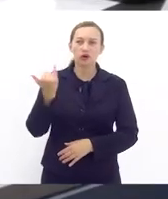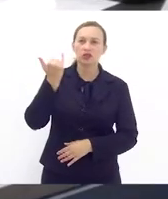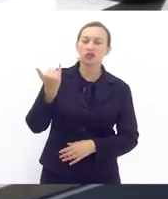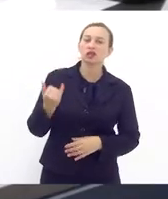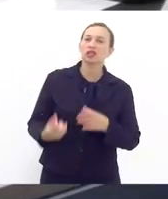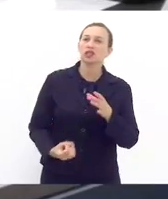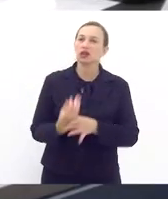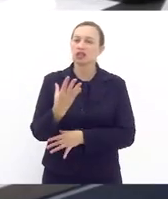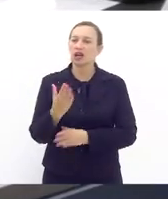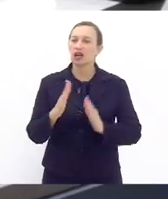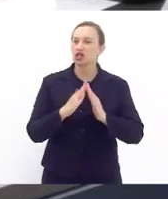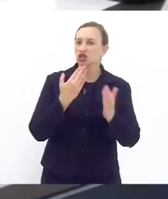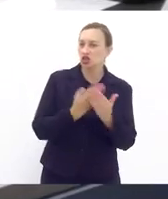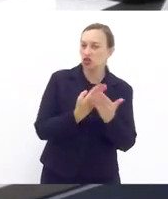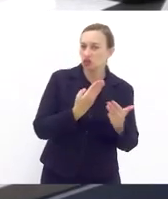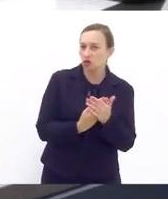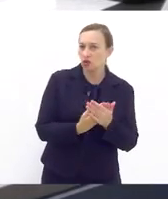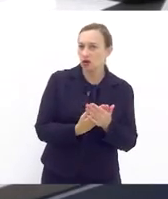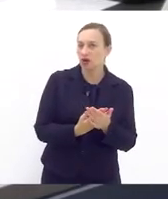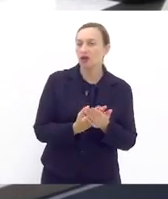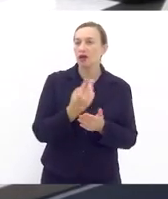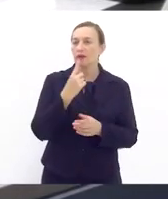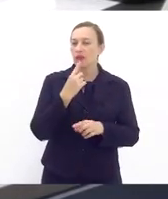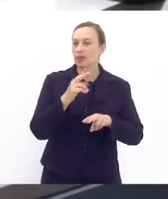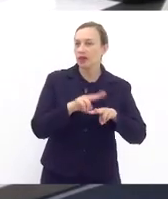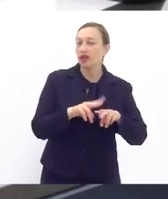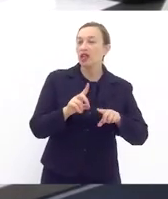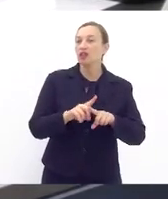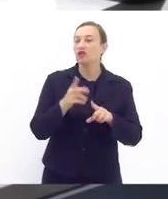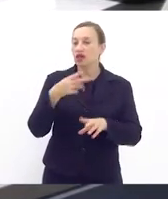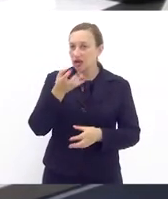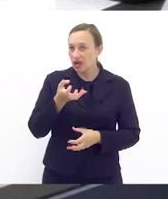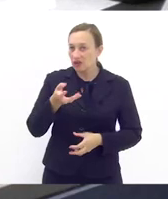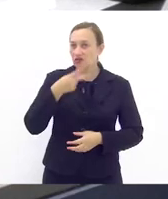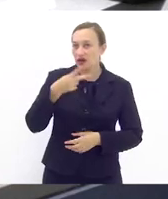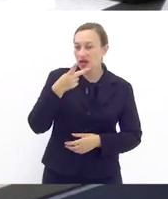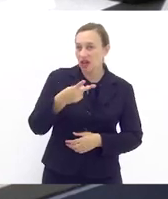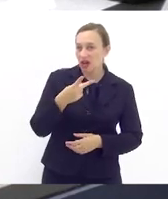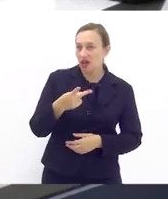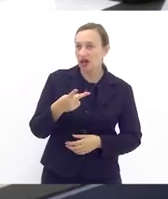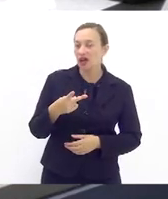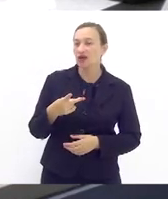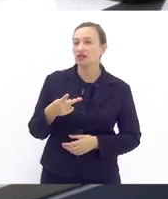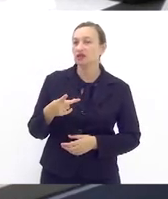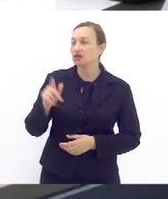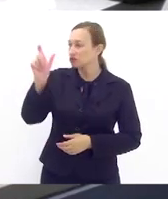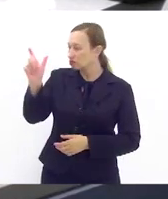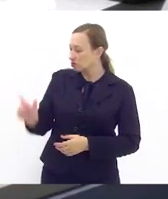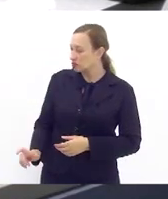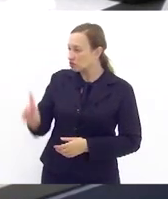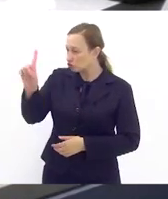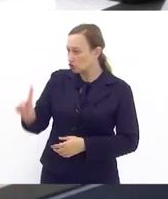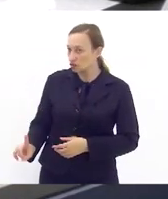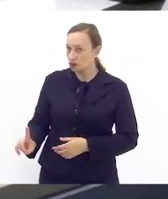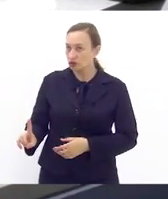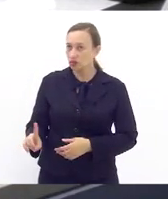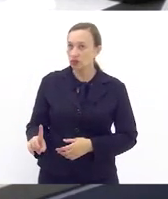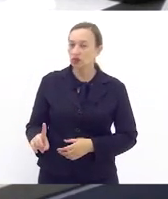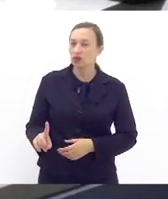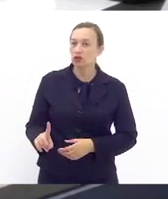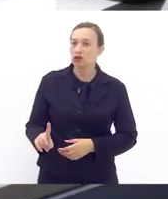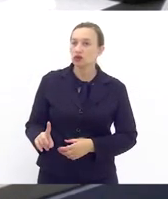presídios e eu quero fazer aqui uma referência não só uma hashtag mas a figura dos diretores porque nos territórios